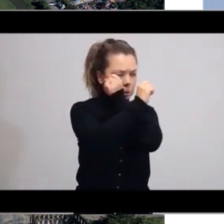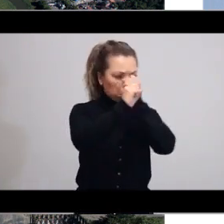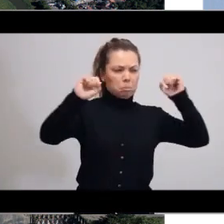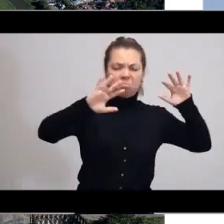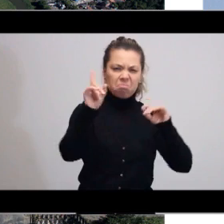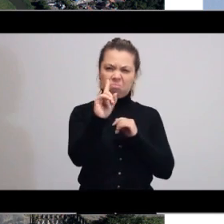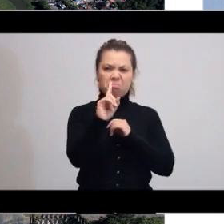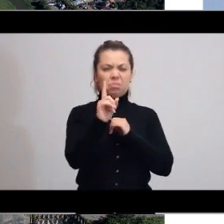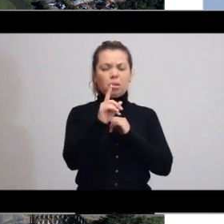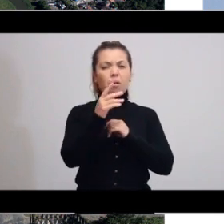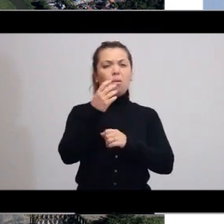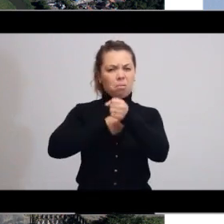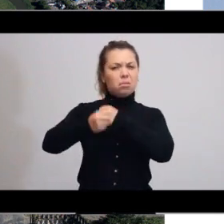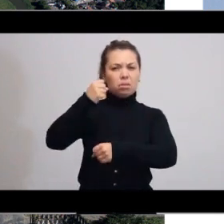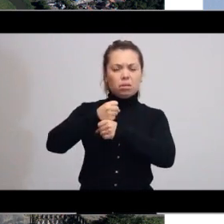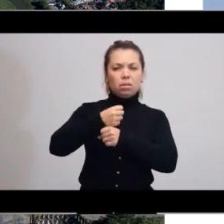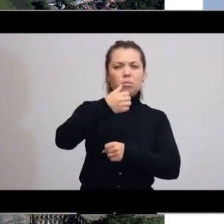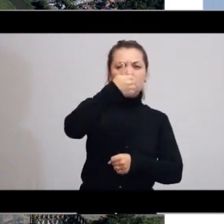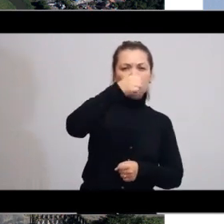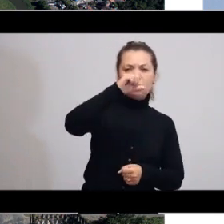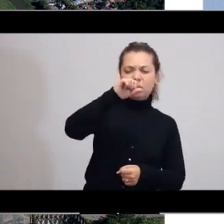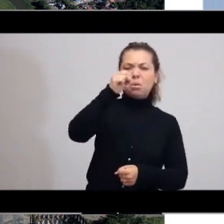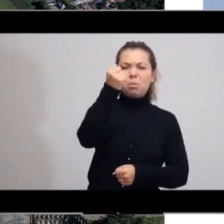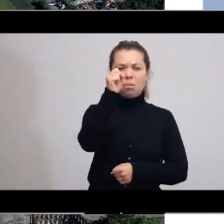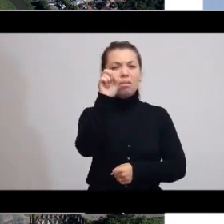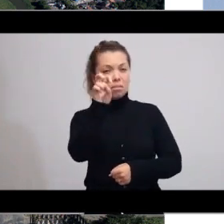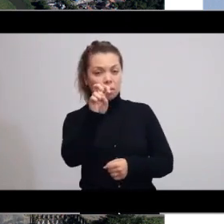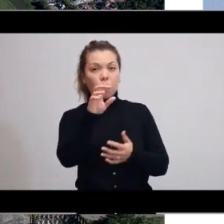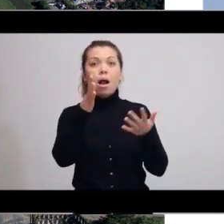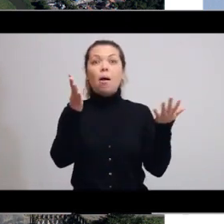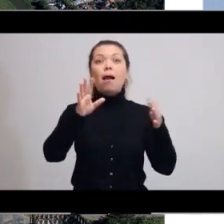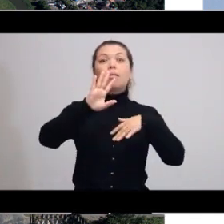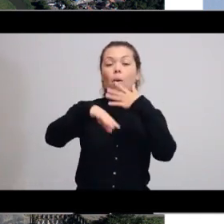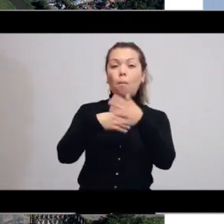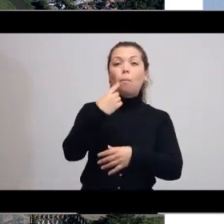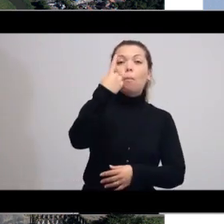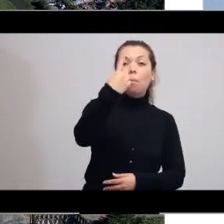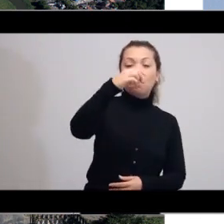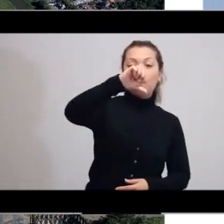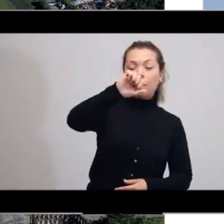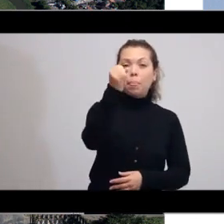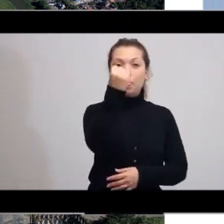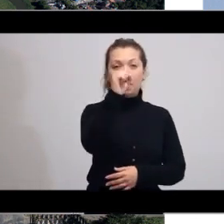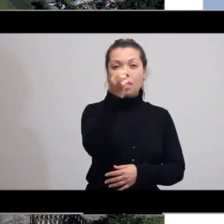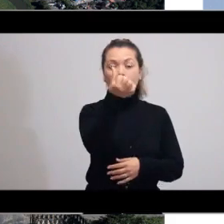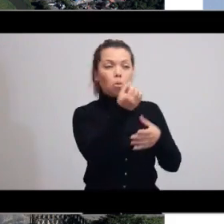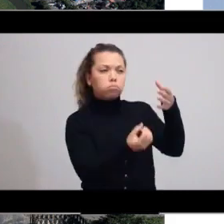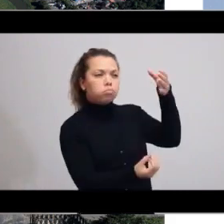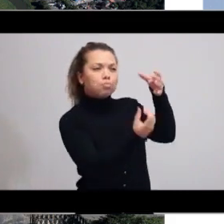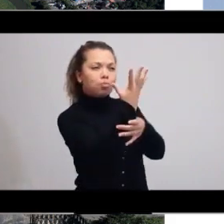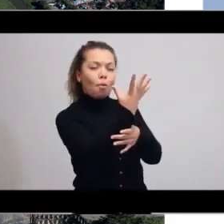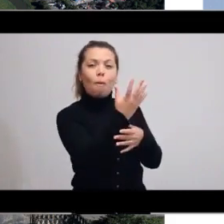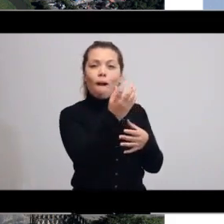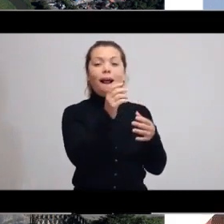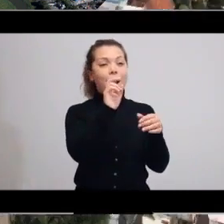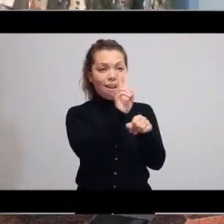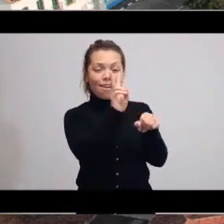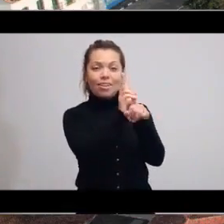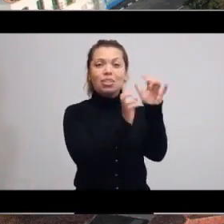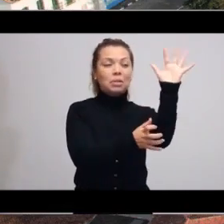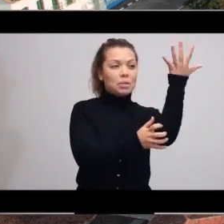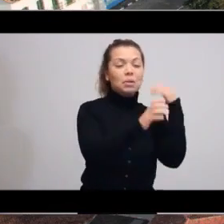conflito famoso entre os habitantes deste primeiro lugarejo e São Vicente. Na ocasião, o capitão mor de São Vicente, sabendo